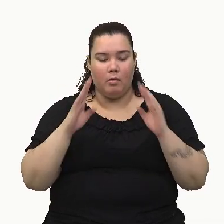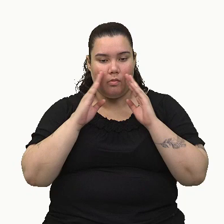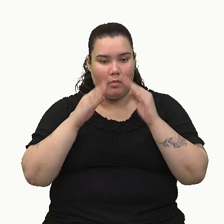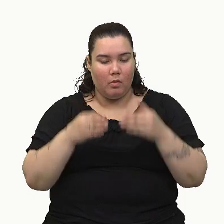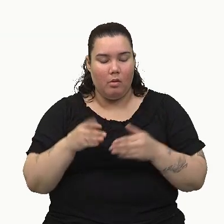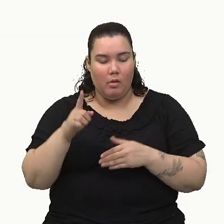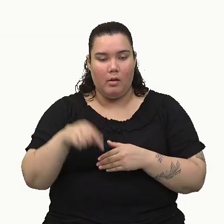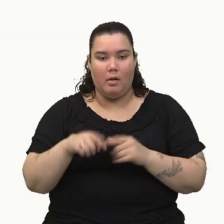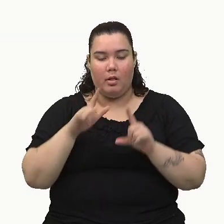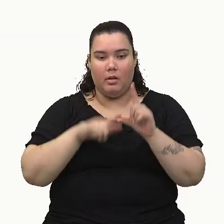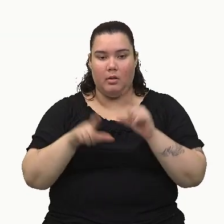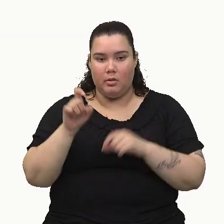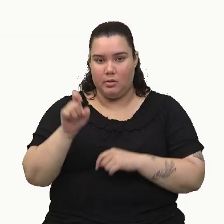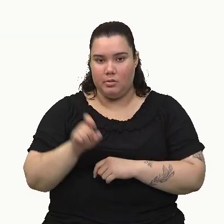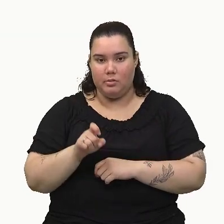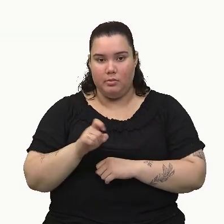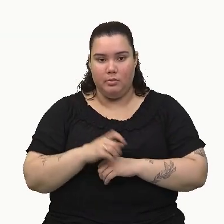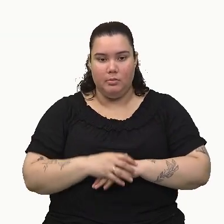letra x.